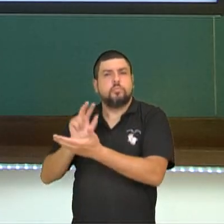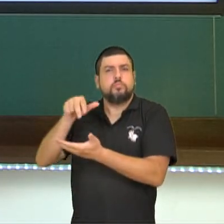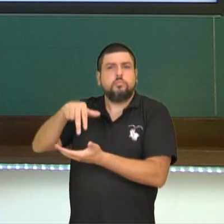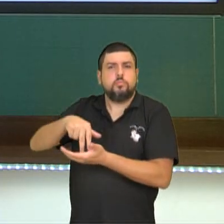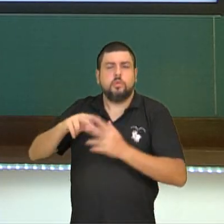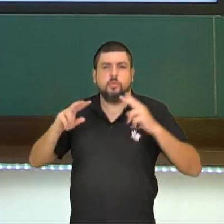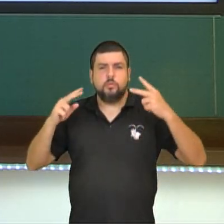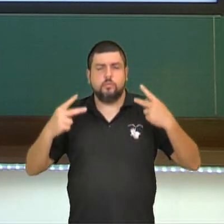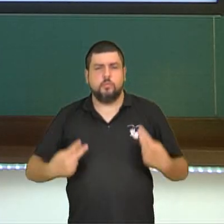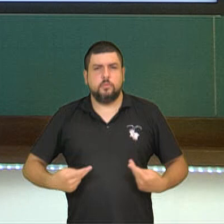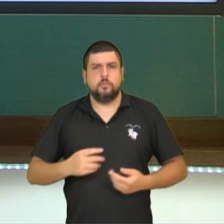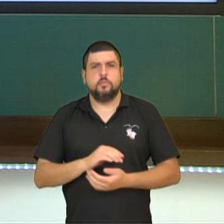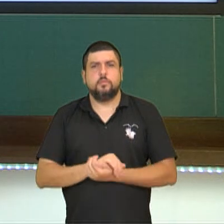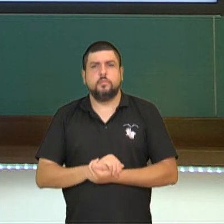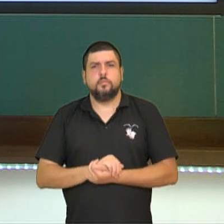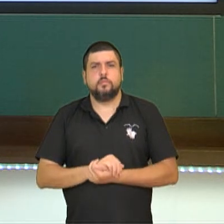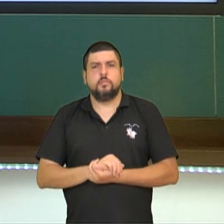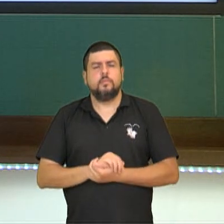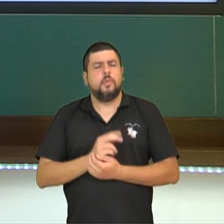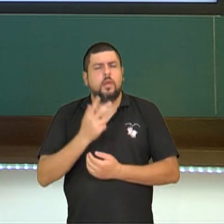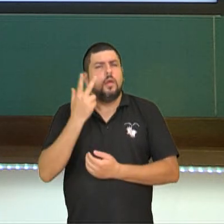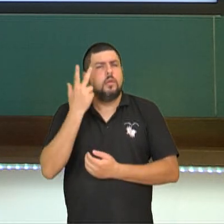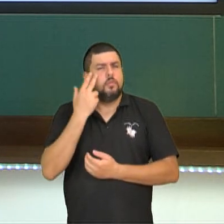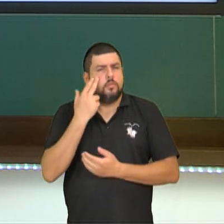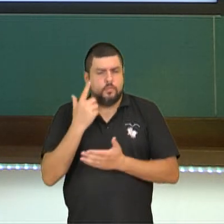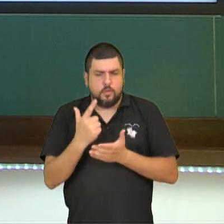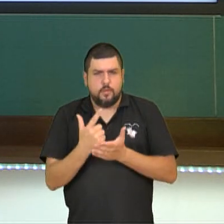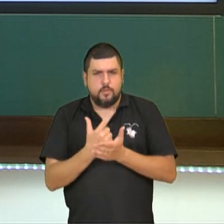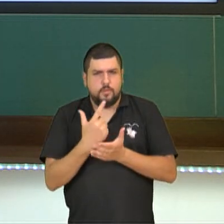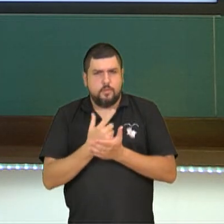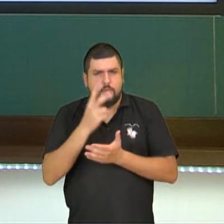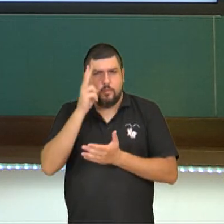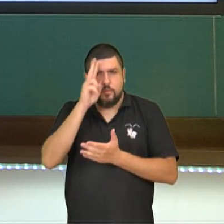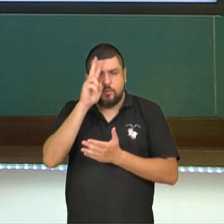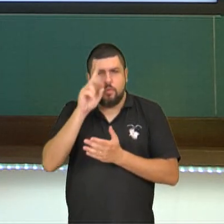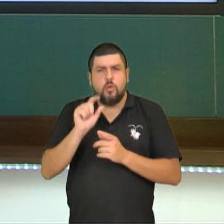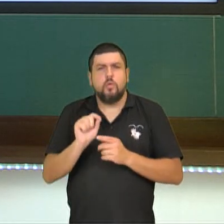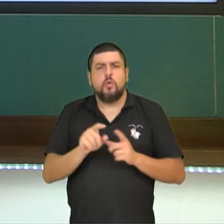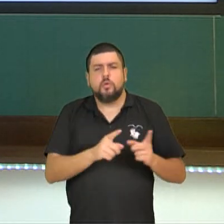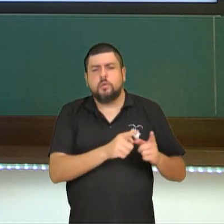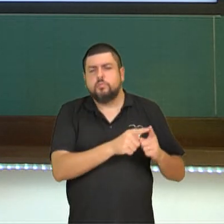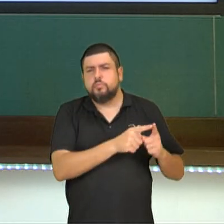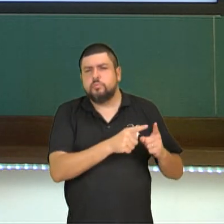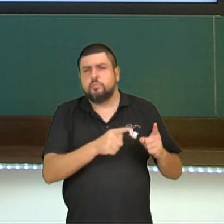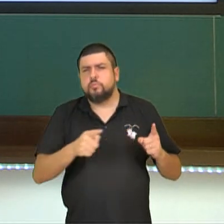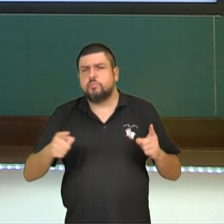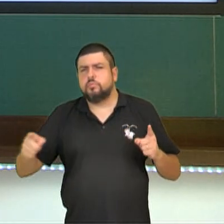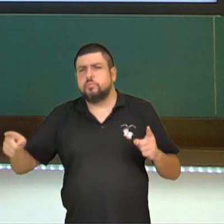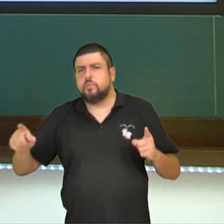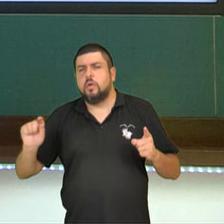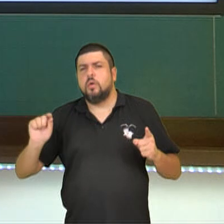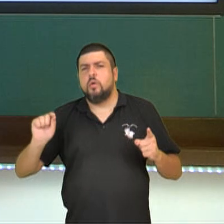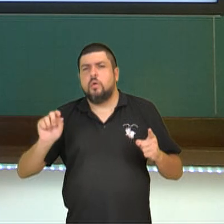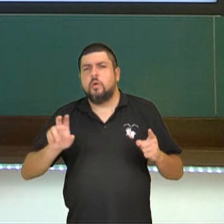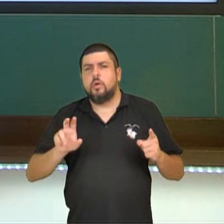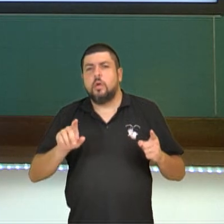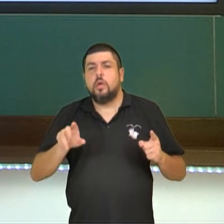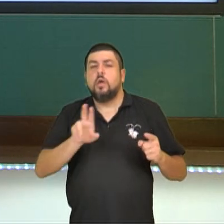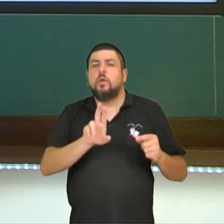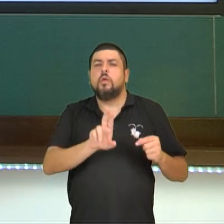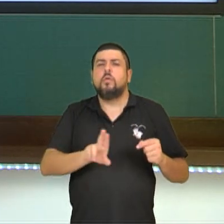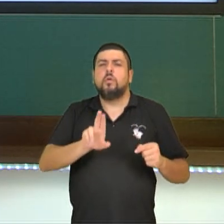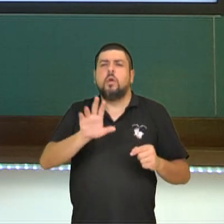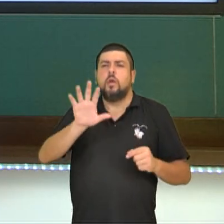principalmente os livros mais tradicionais de história, trabalham sempre com aquela ideia linear, trazendo sempre as raízes europeias, né?